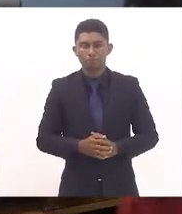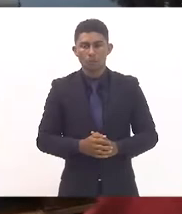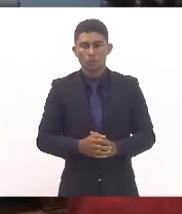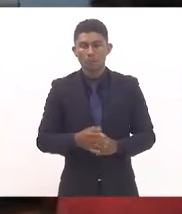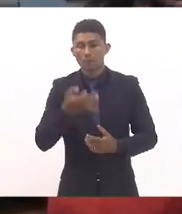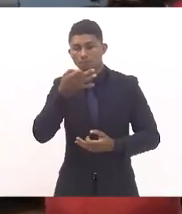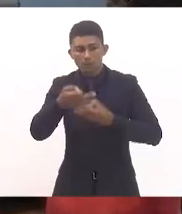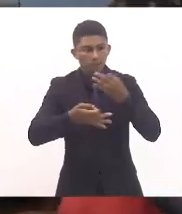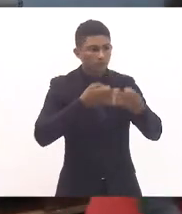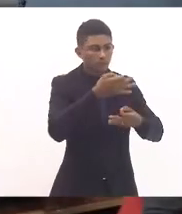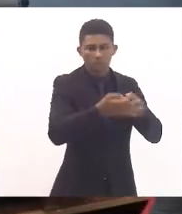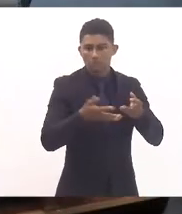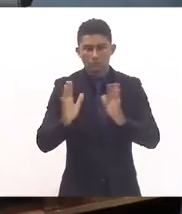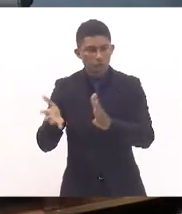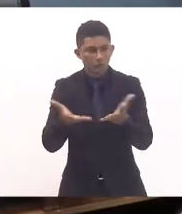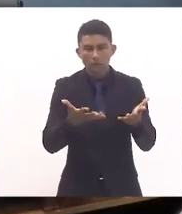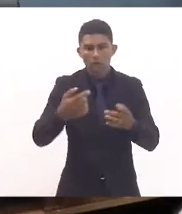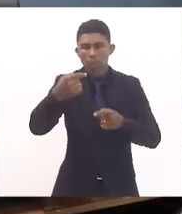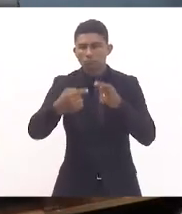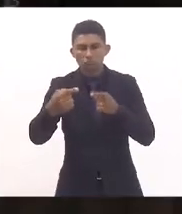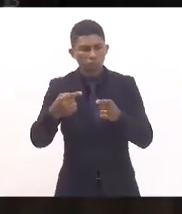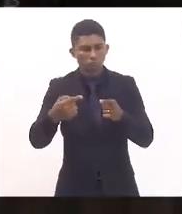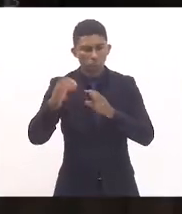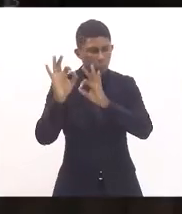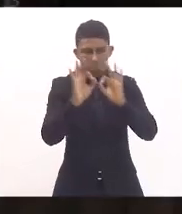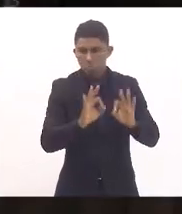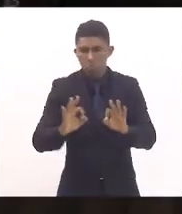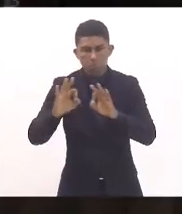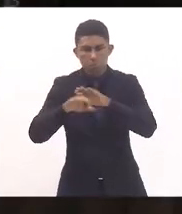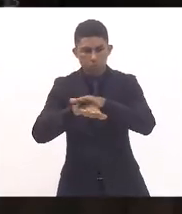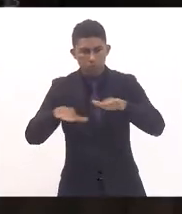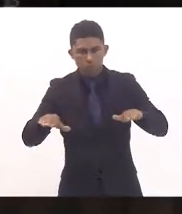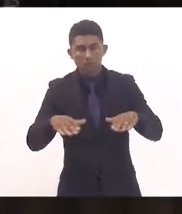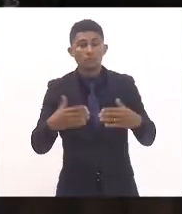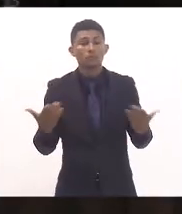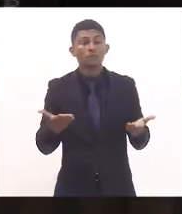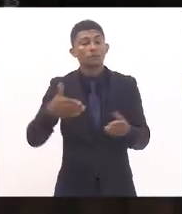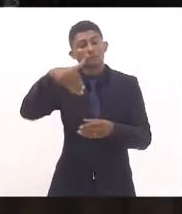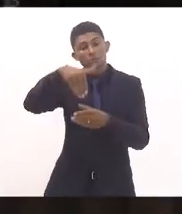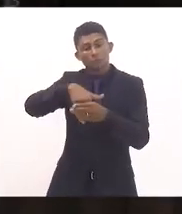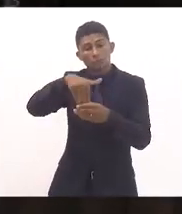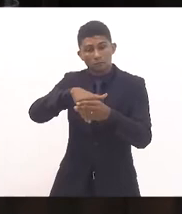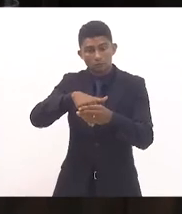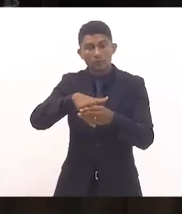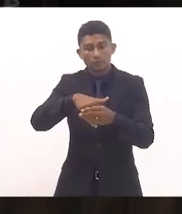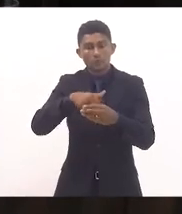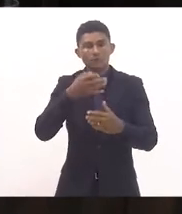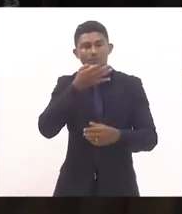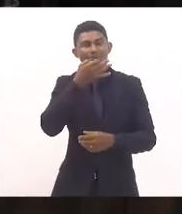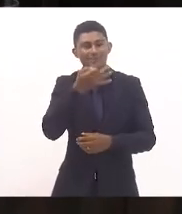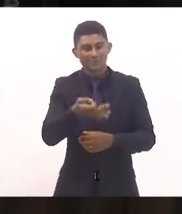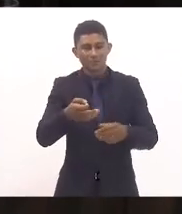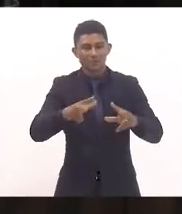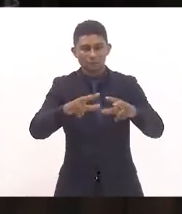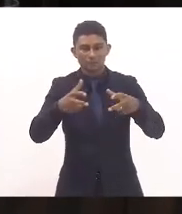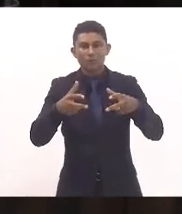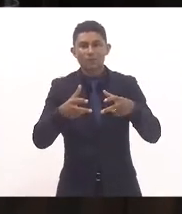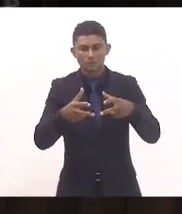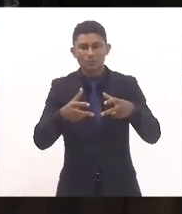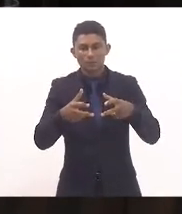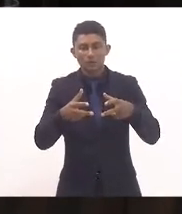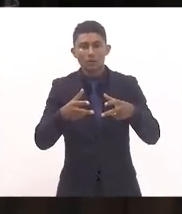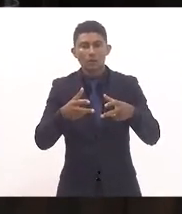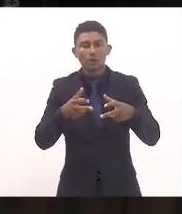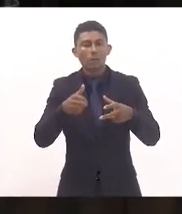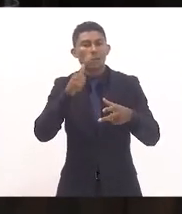com os pareceres emitidos em discussão. Não havendo o que queira discutir, encerrada a discussão, em votação, parecer da Comissão Defesa do Direito da Mulher,